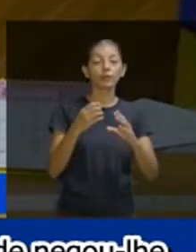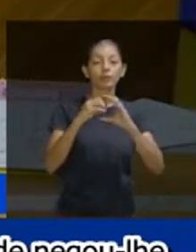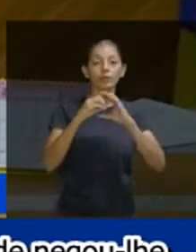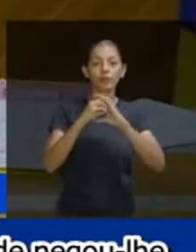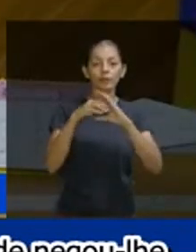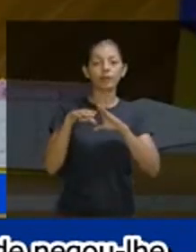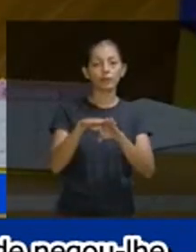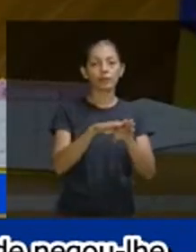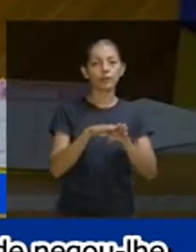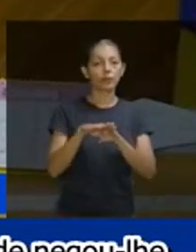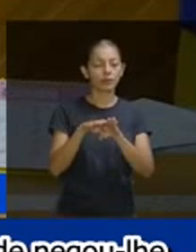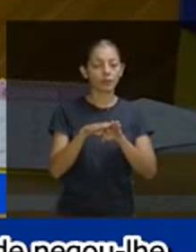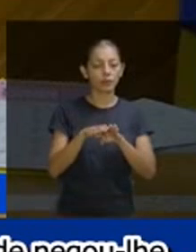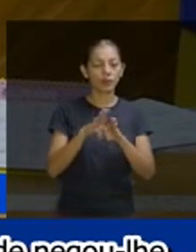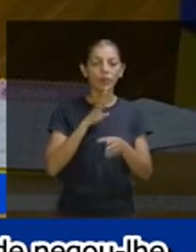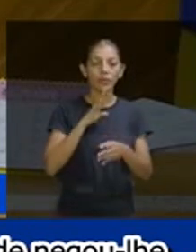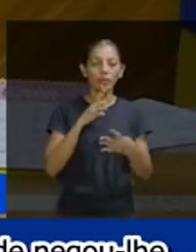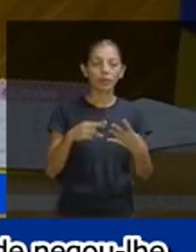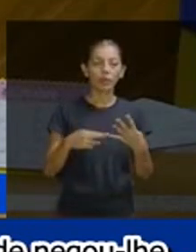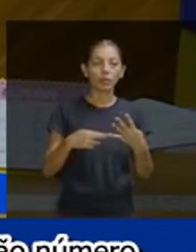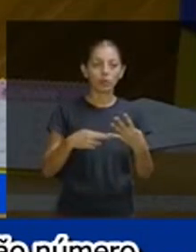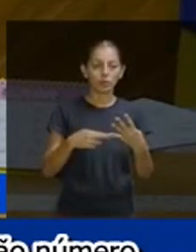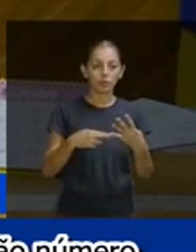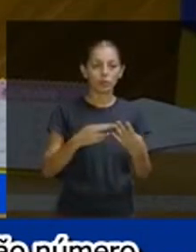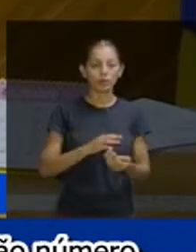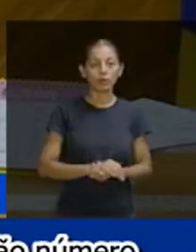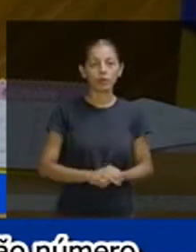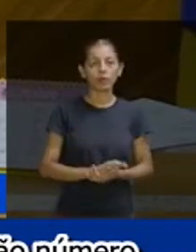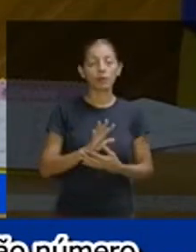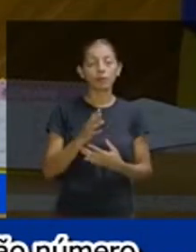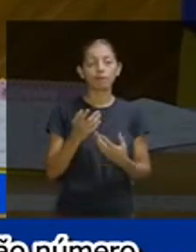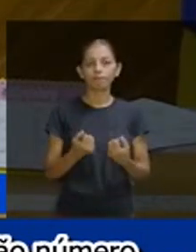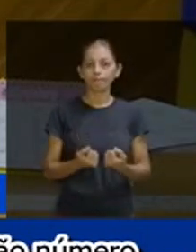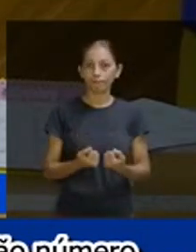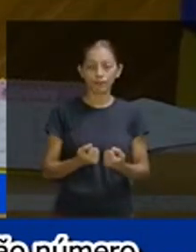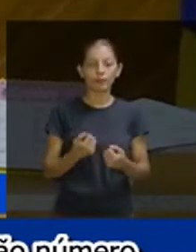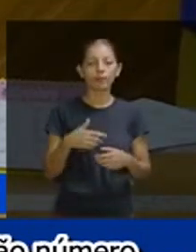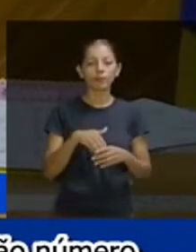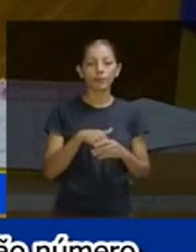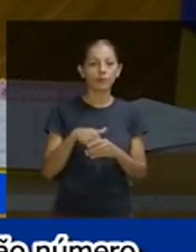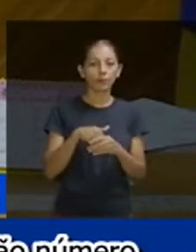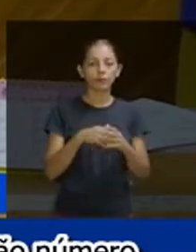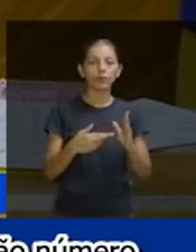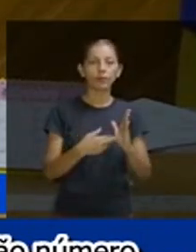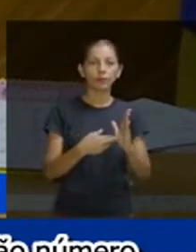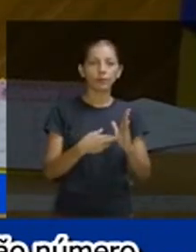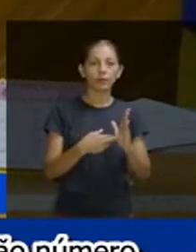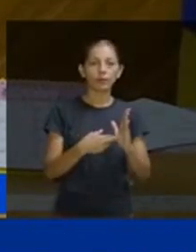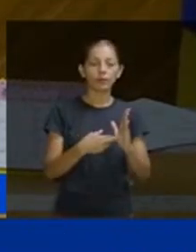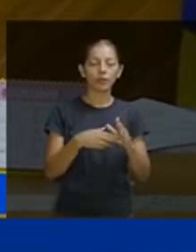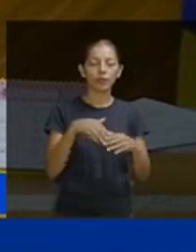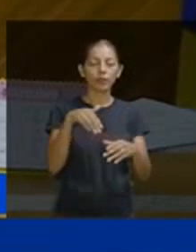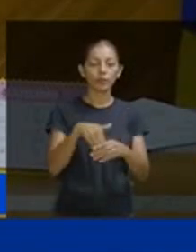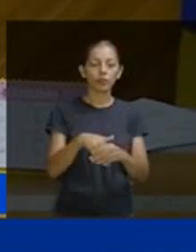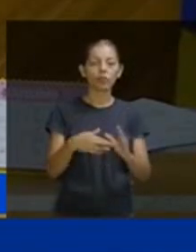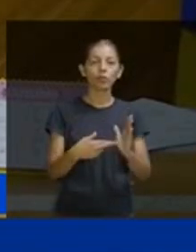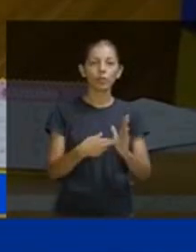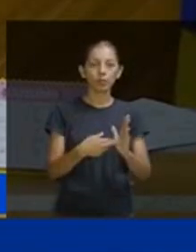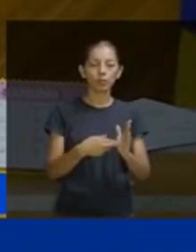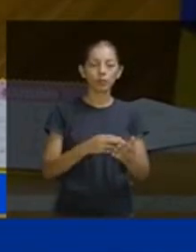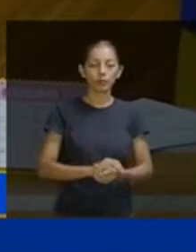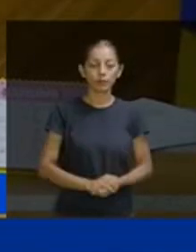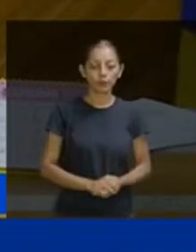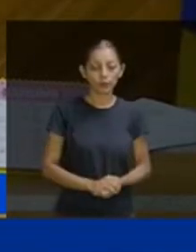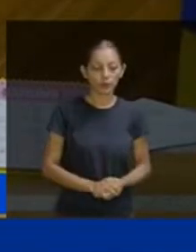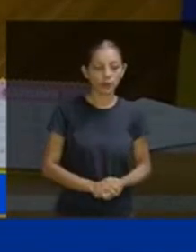por unanimidade, conheceu do recurso no mérito e negou-lhe provimento dos termos de voto do juiz relator. Acorda o número